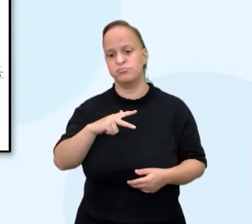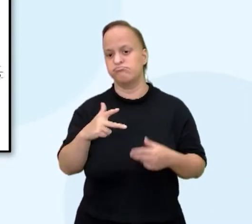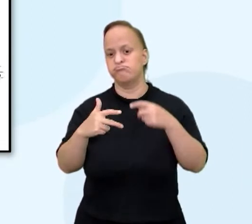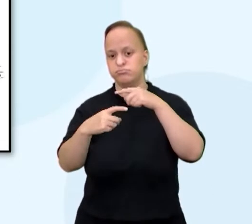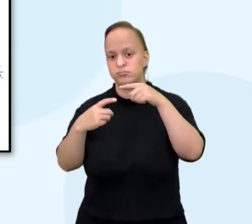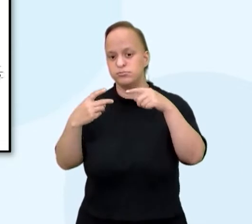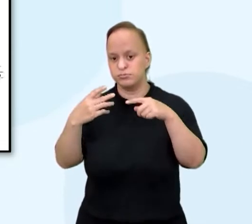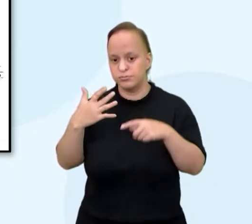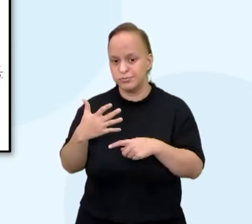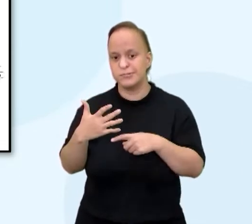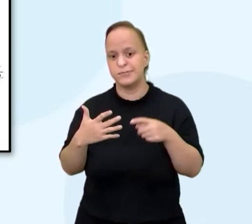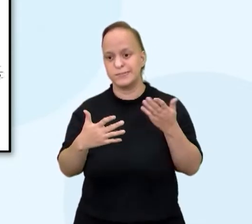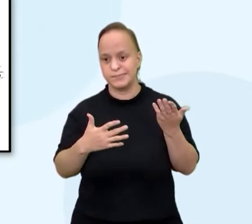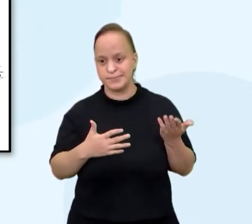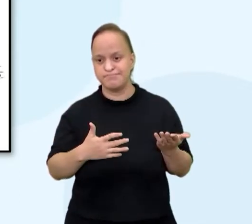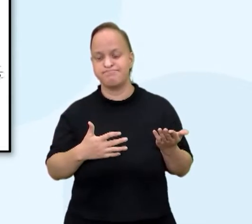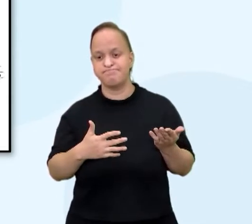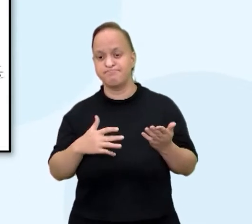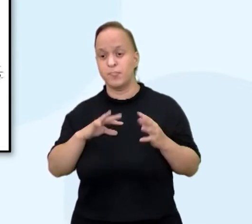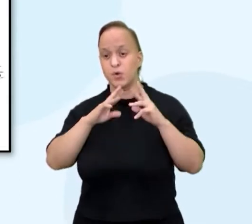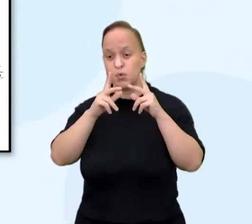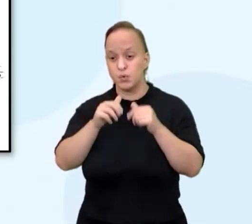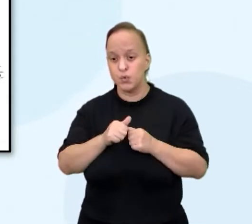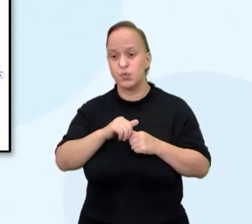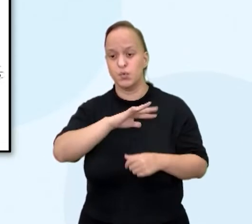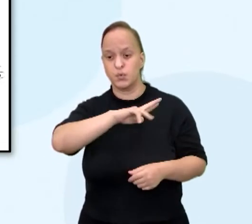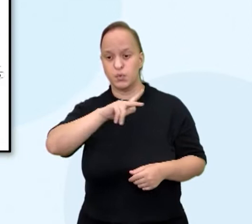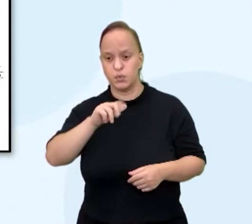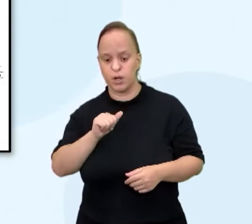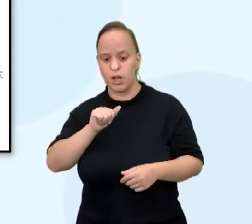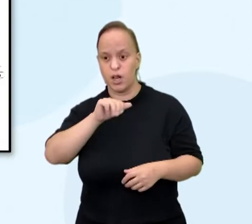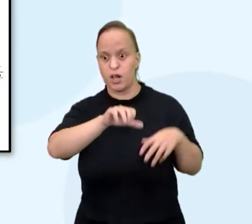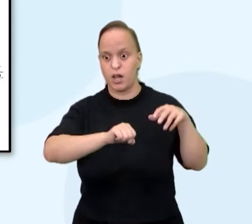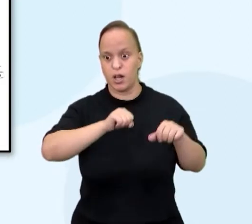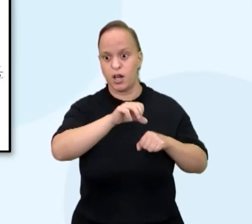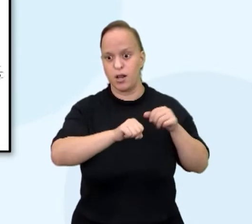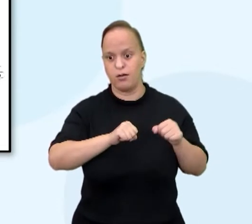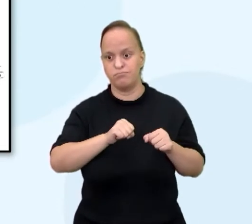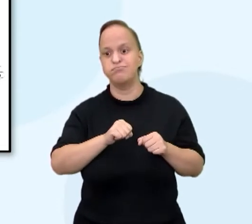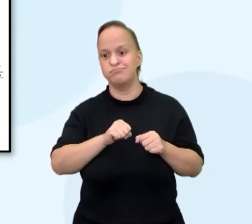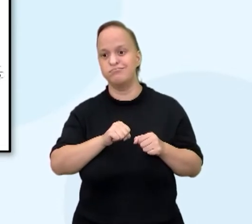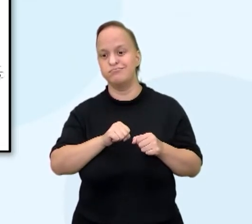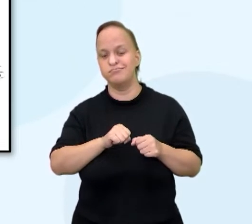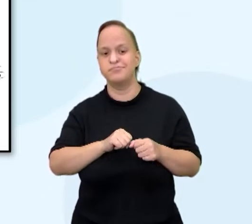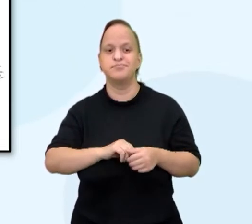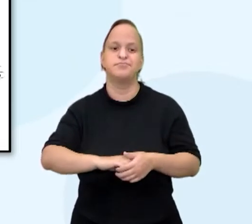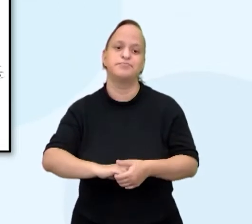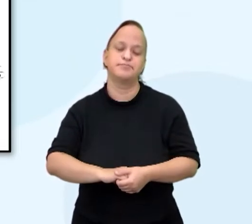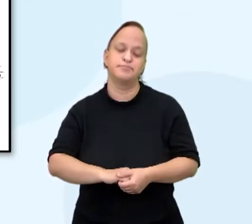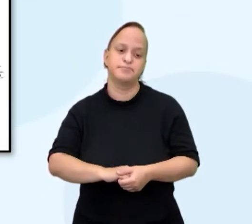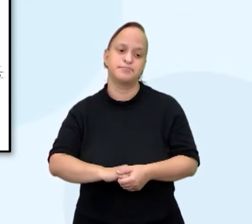se dividiram, né, no caso, né, na partilha da África e dominaram aí o continente africano.